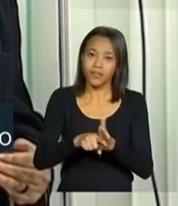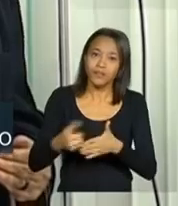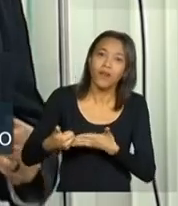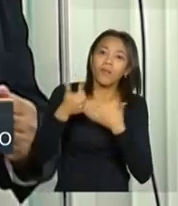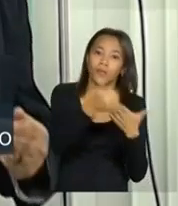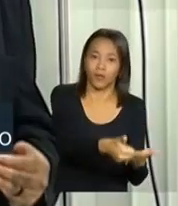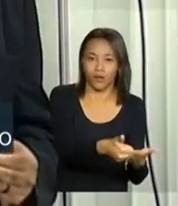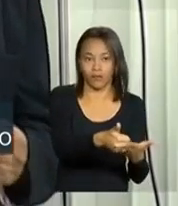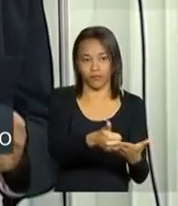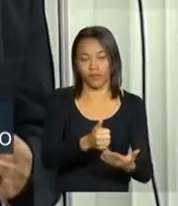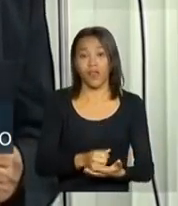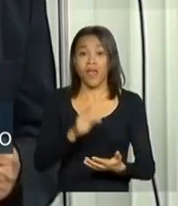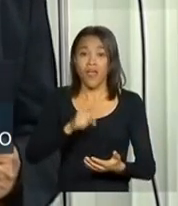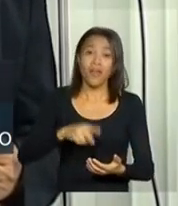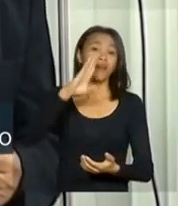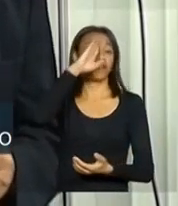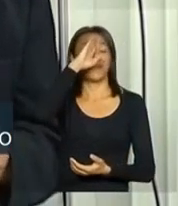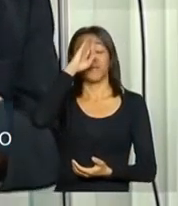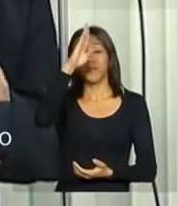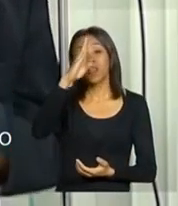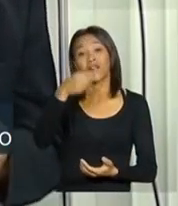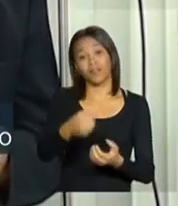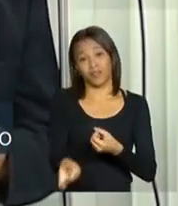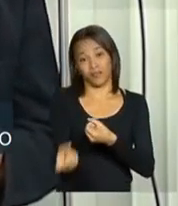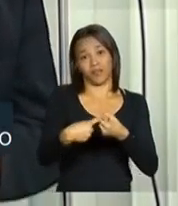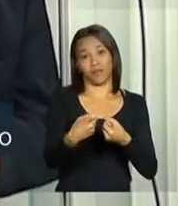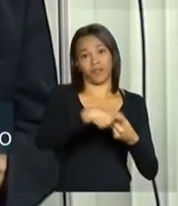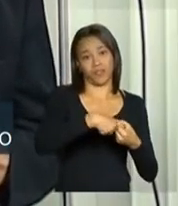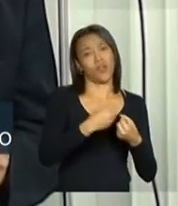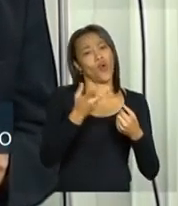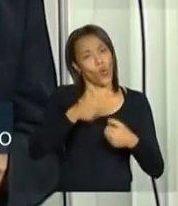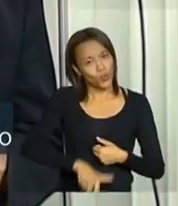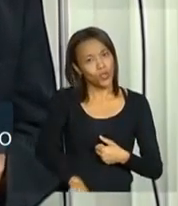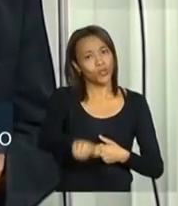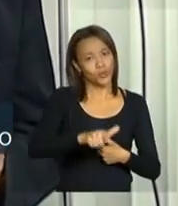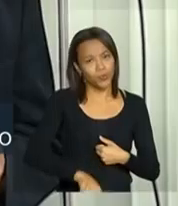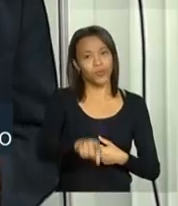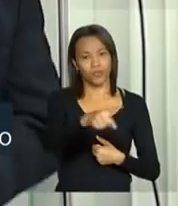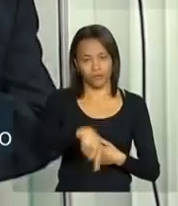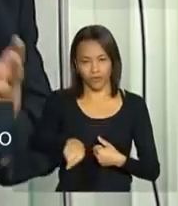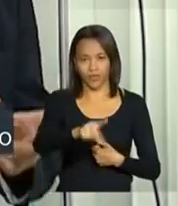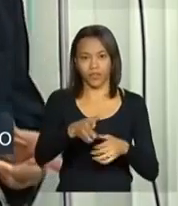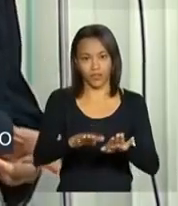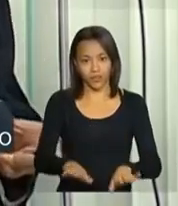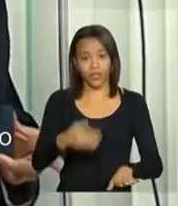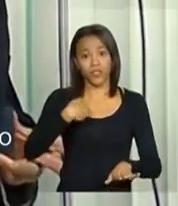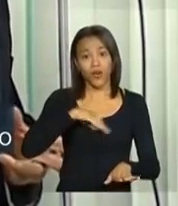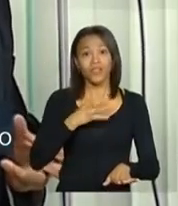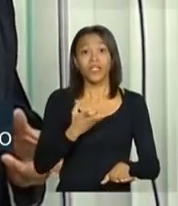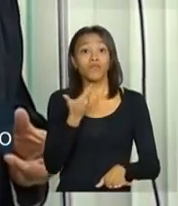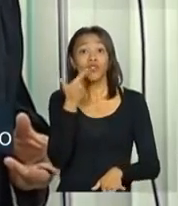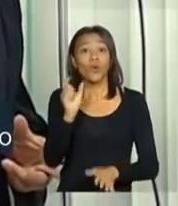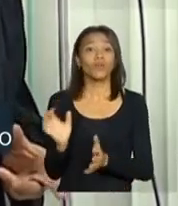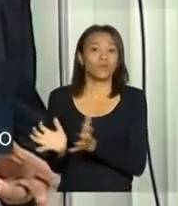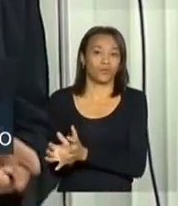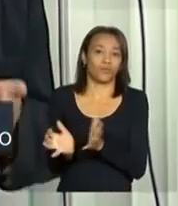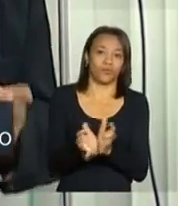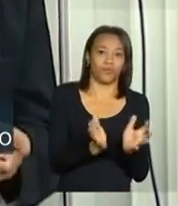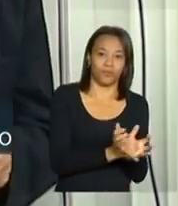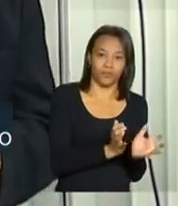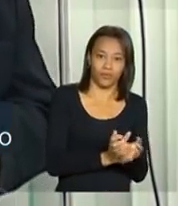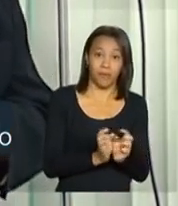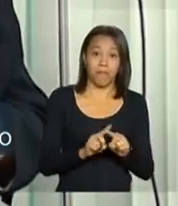é fundamental esse tipo de parceria. Nós queremos isso, continue com as suas investidas. Queremos também de outros setores, está certo?